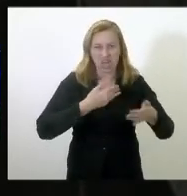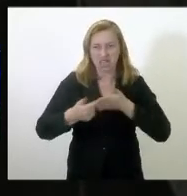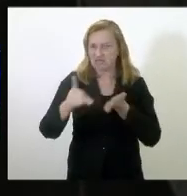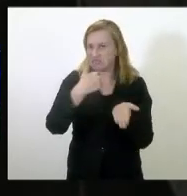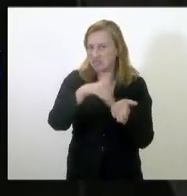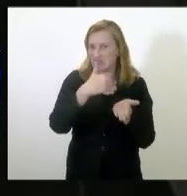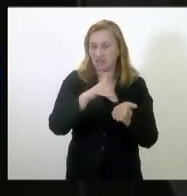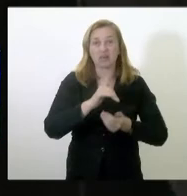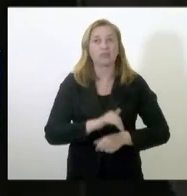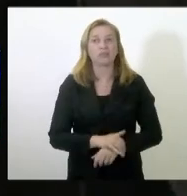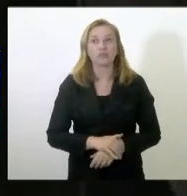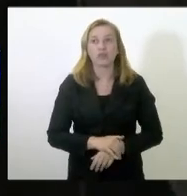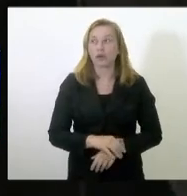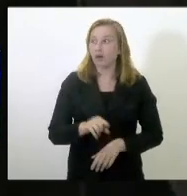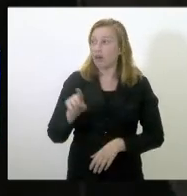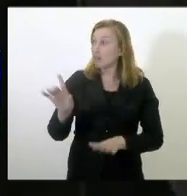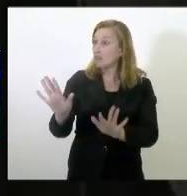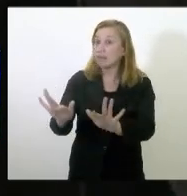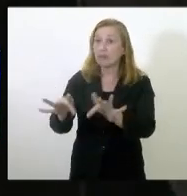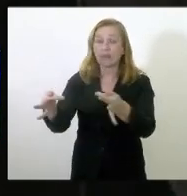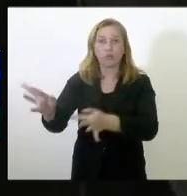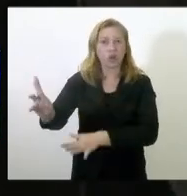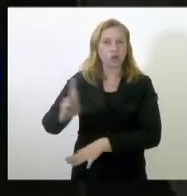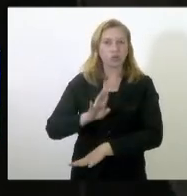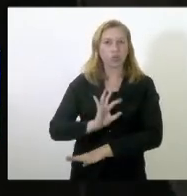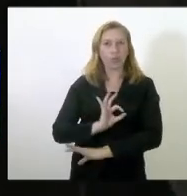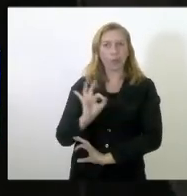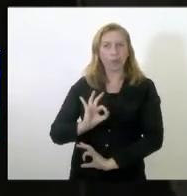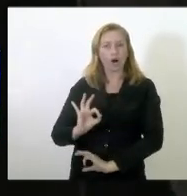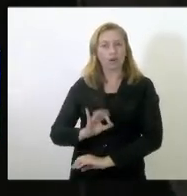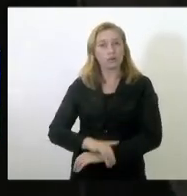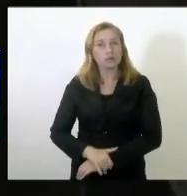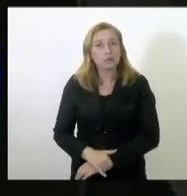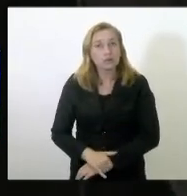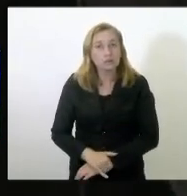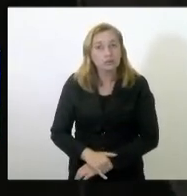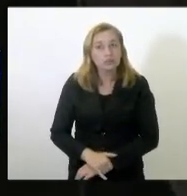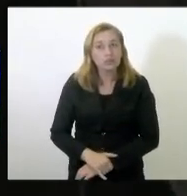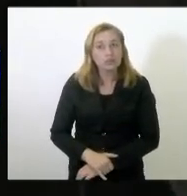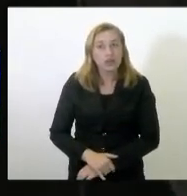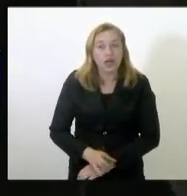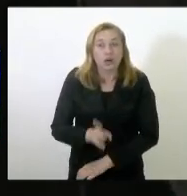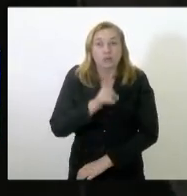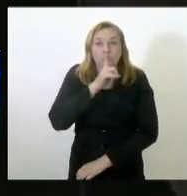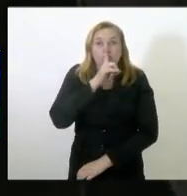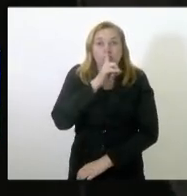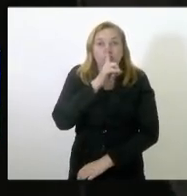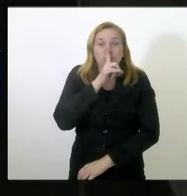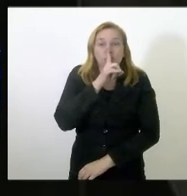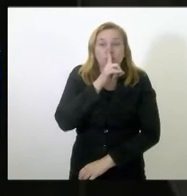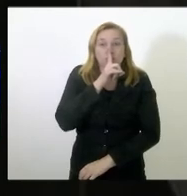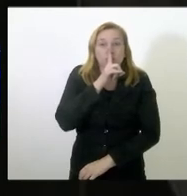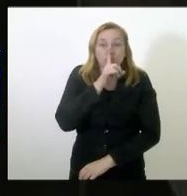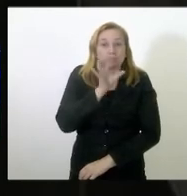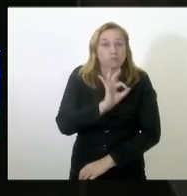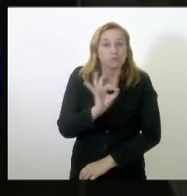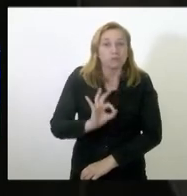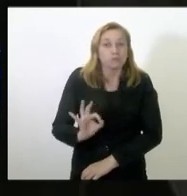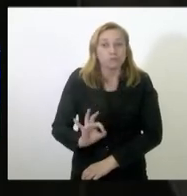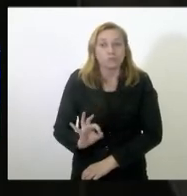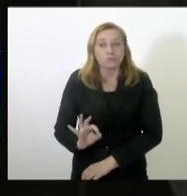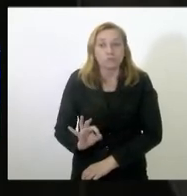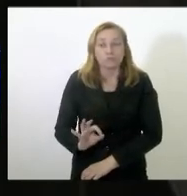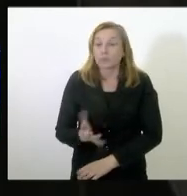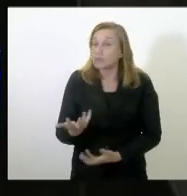secretaria, eles simplesmente não respondem. Eles se omitem em responder aquilo que foi perguntado